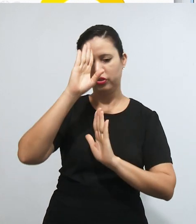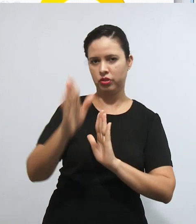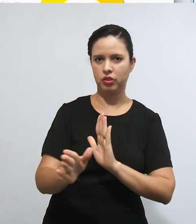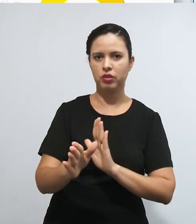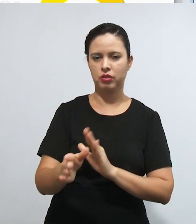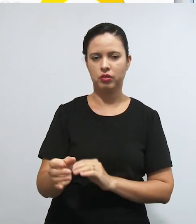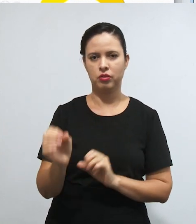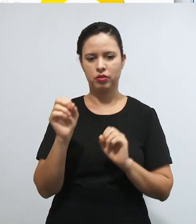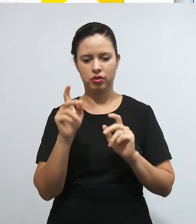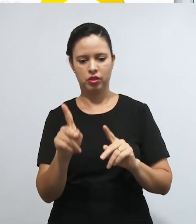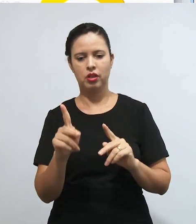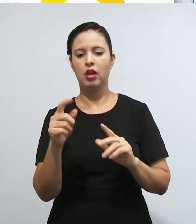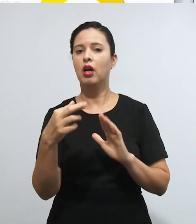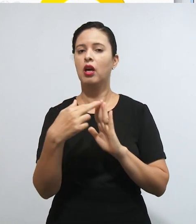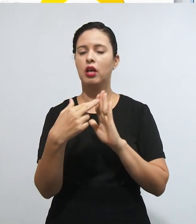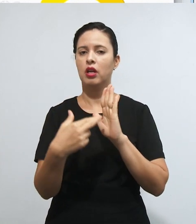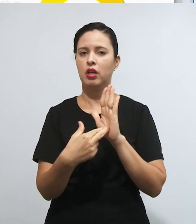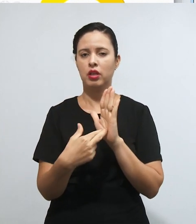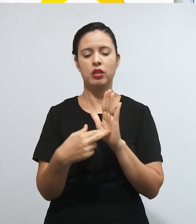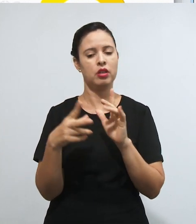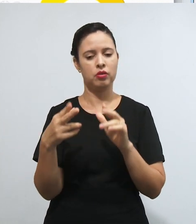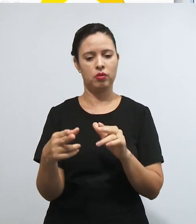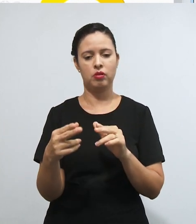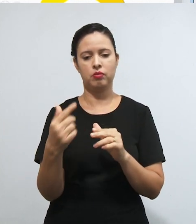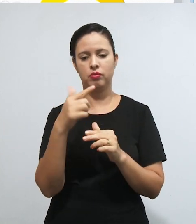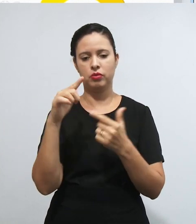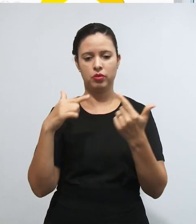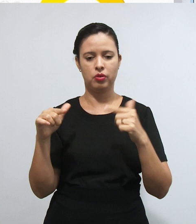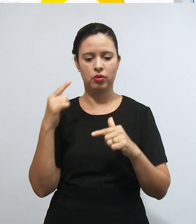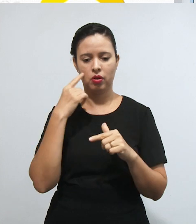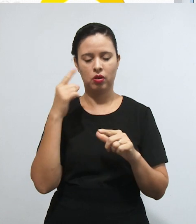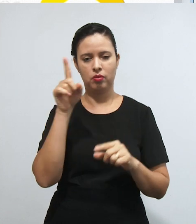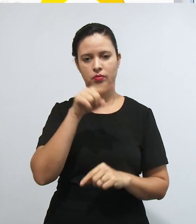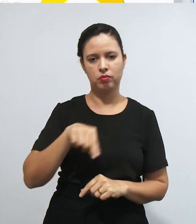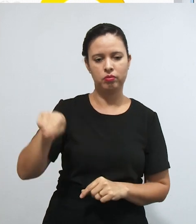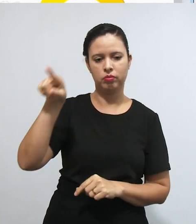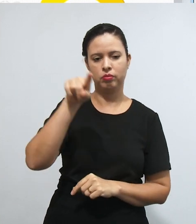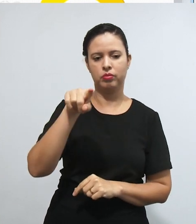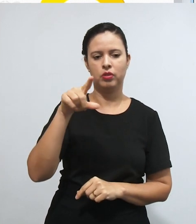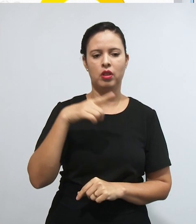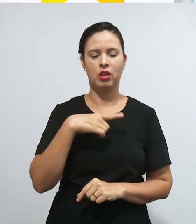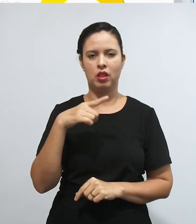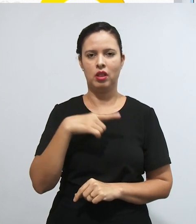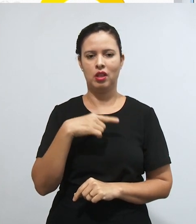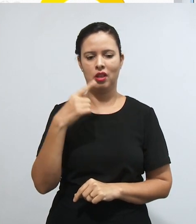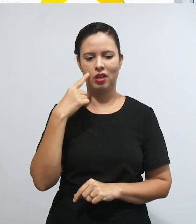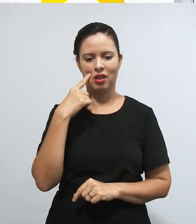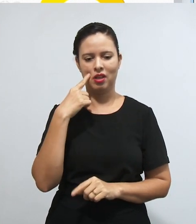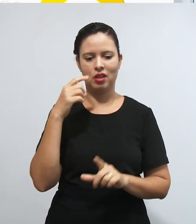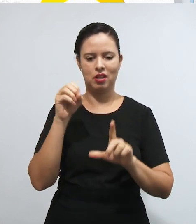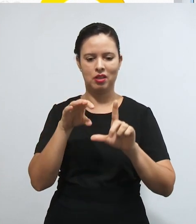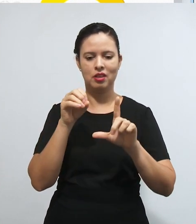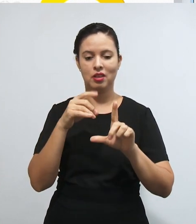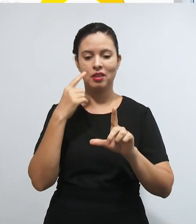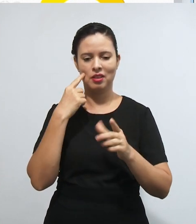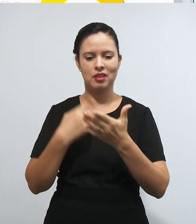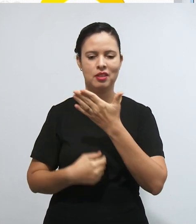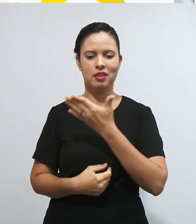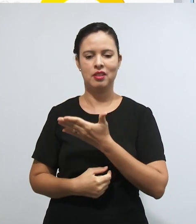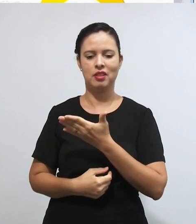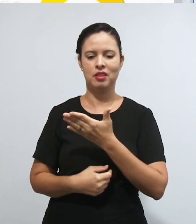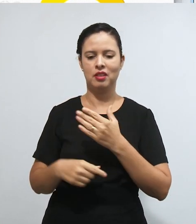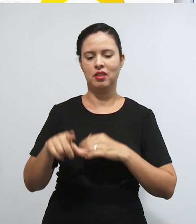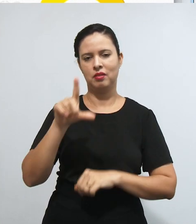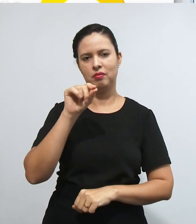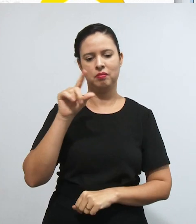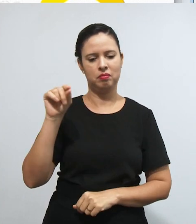Tá? Então, aqui, normalmente, a elipse, né? Eu venho aqui nela, eu coloco esse efeito elástico aqui, ó, que ela entra quicando. Ó.